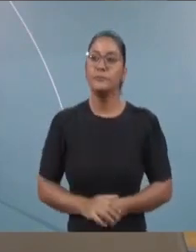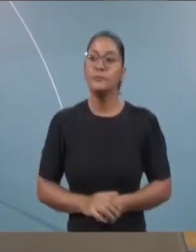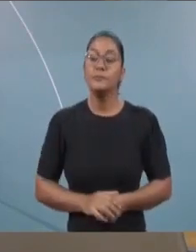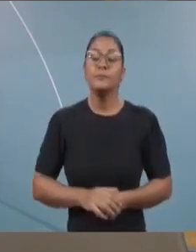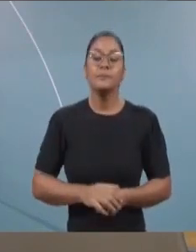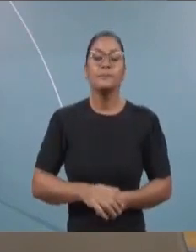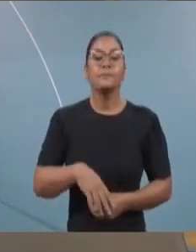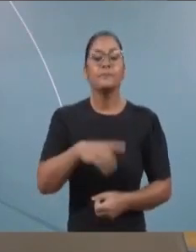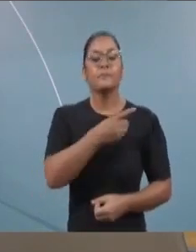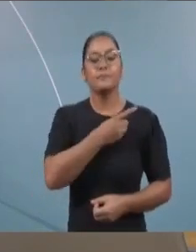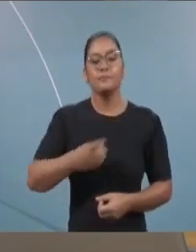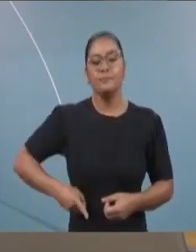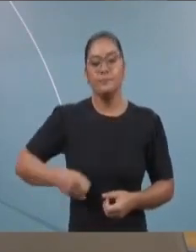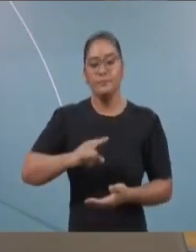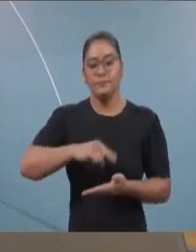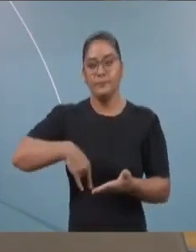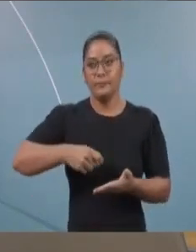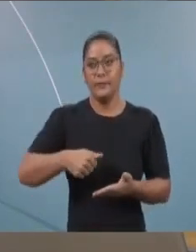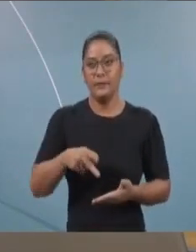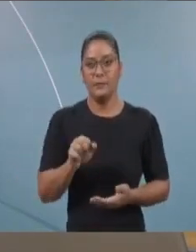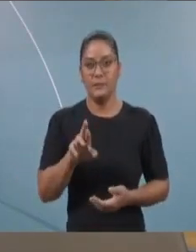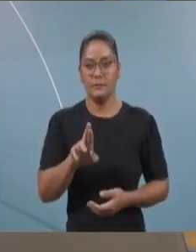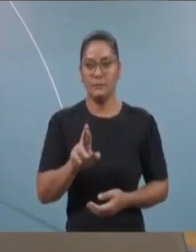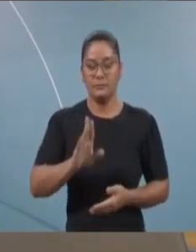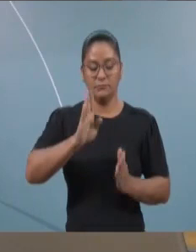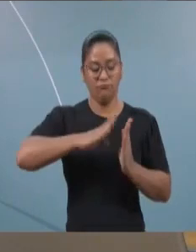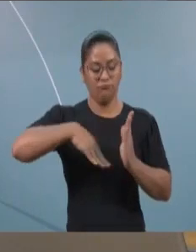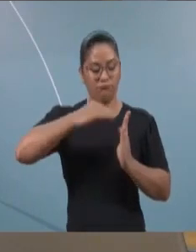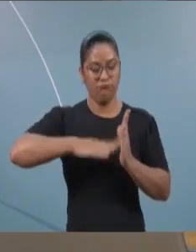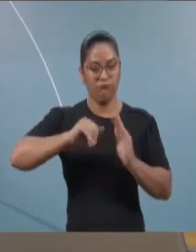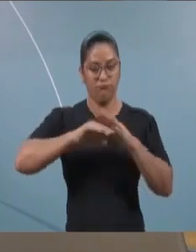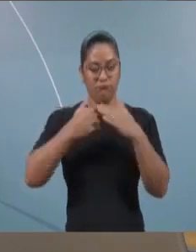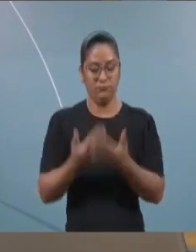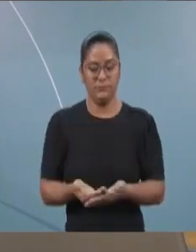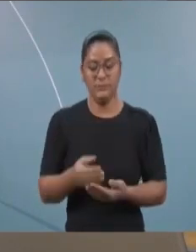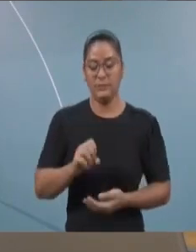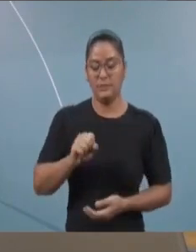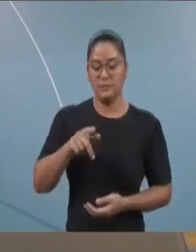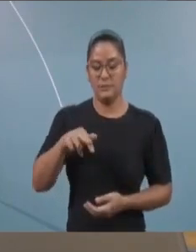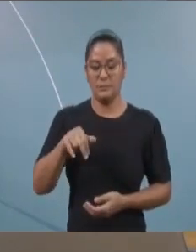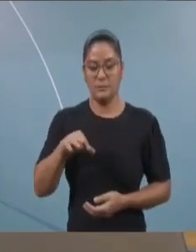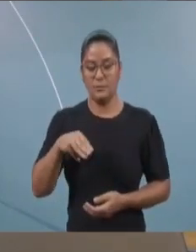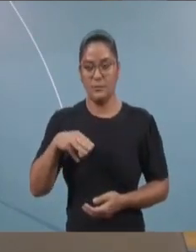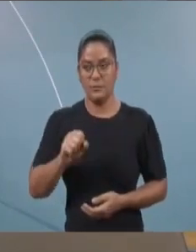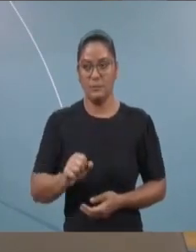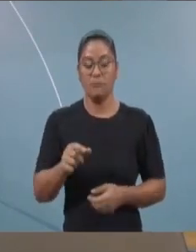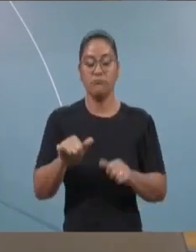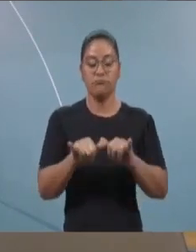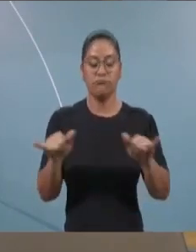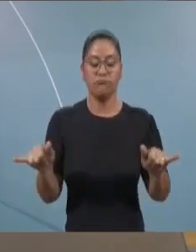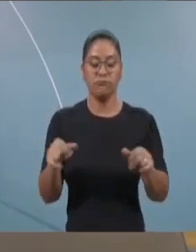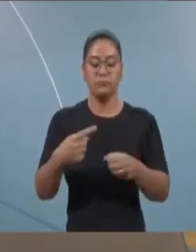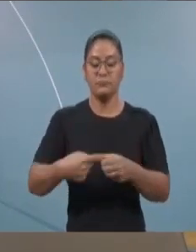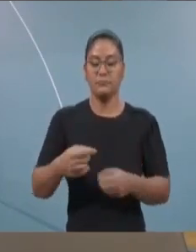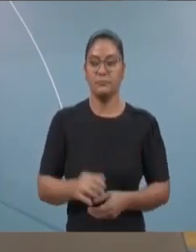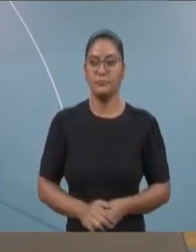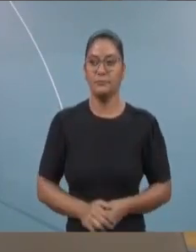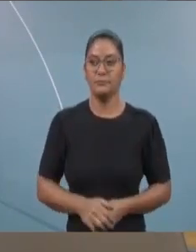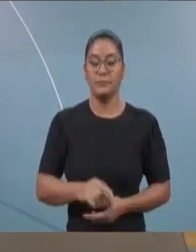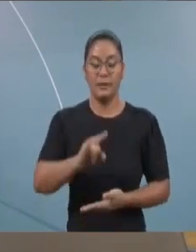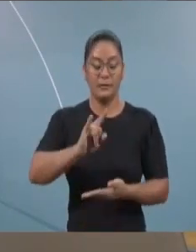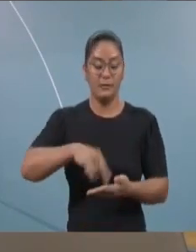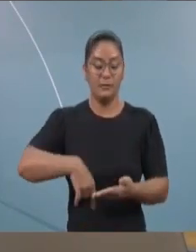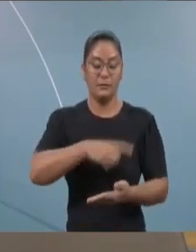Cléber Rodrigues solicitando reparos e serviço de pintura na Escola Estadual Santos doon município Parnamirim requerimento do deputado